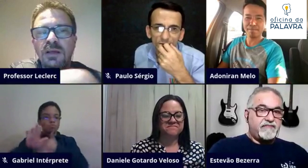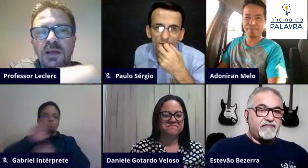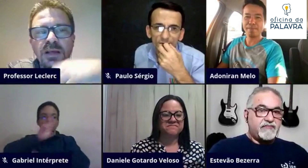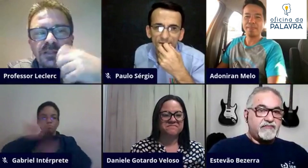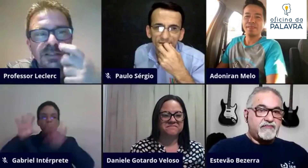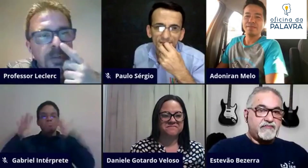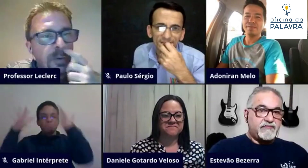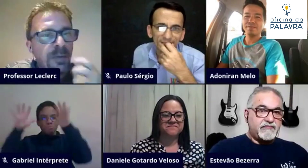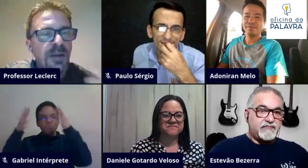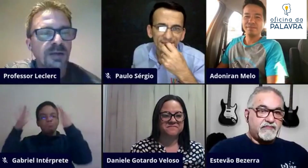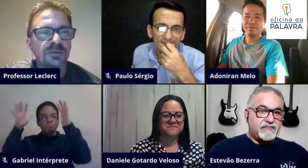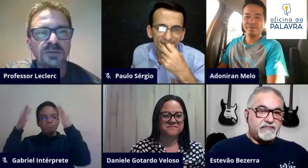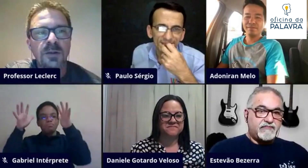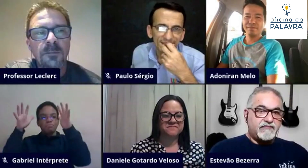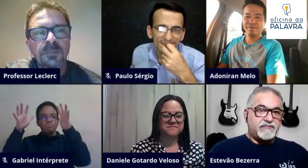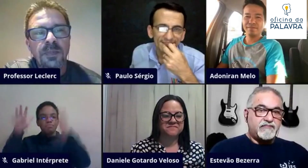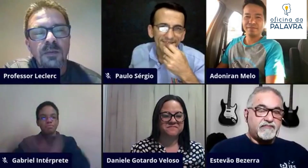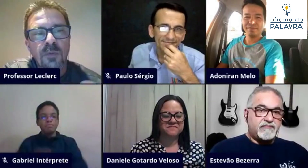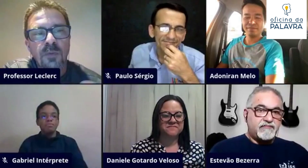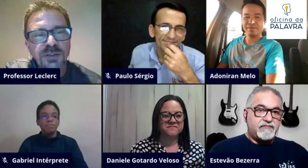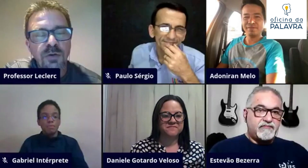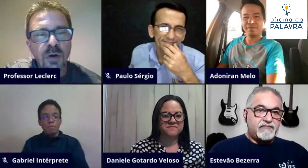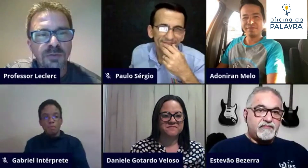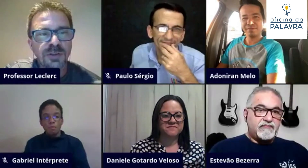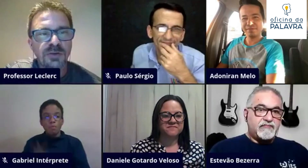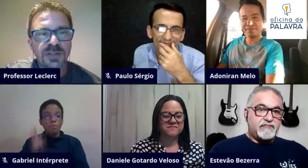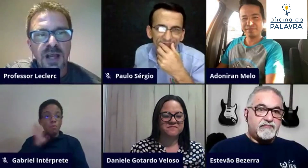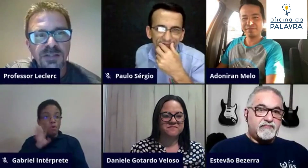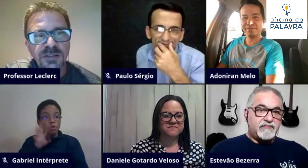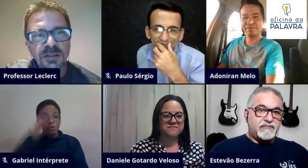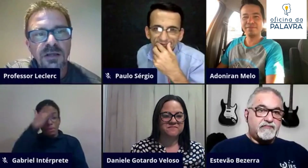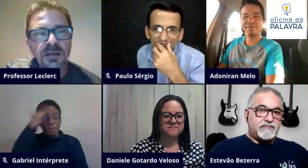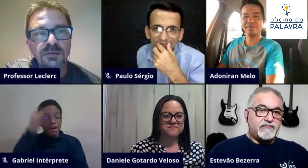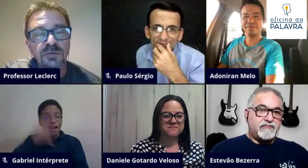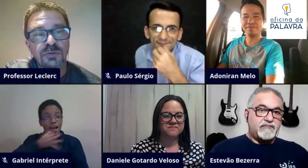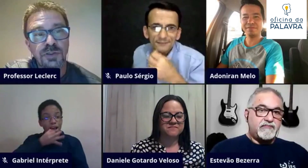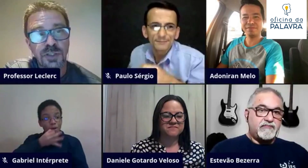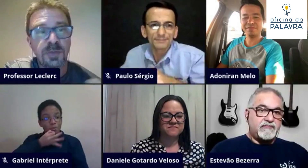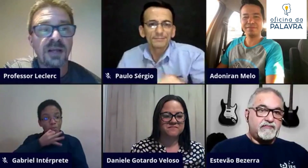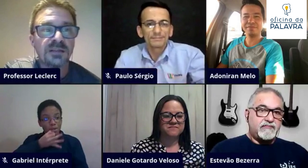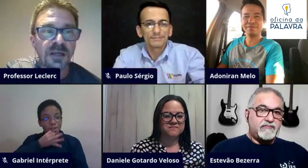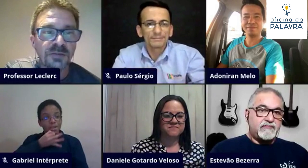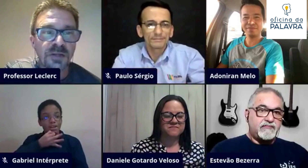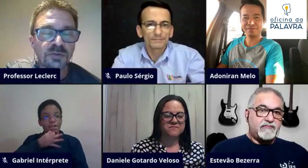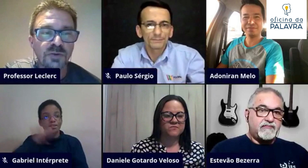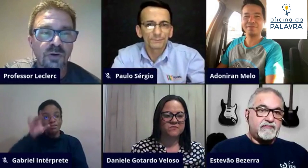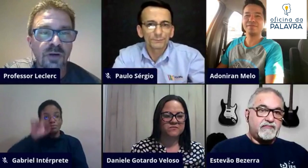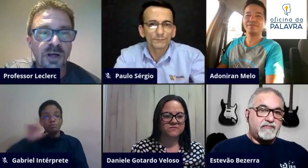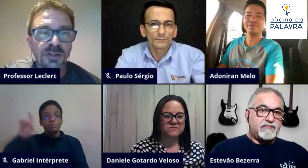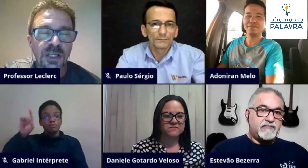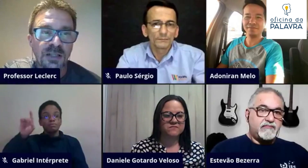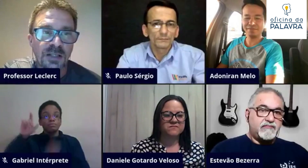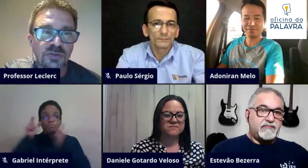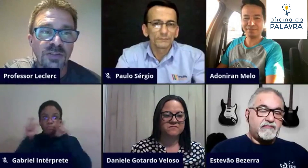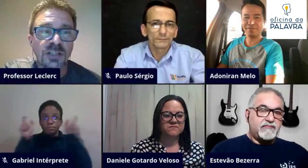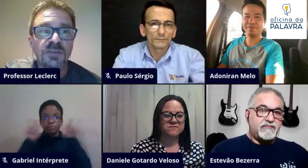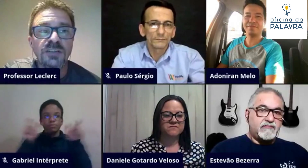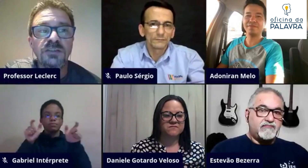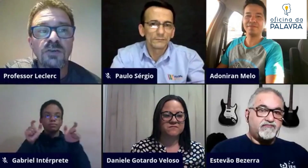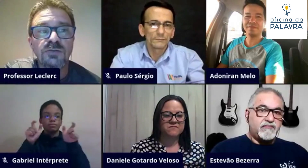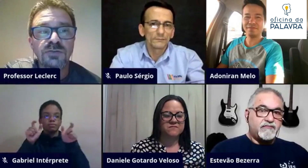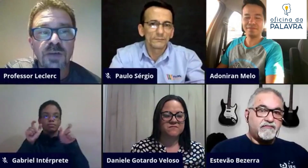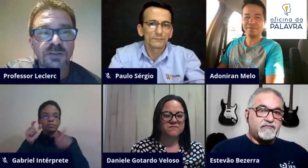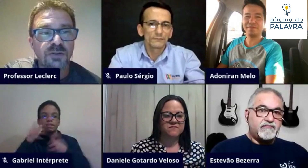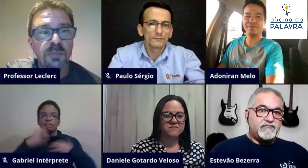legal que esses depoimentos mostram como Deus age, nos despertando, né, nos colocando em inquietações. Às